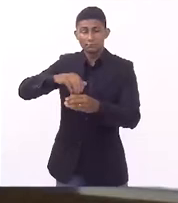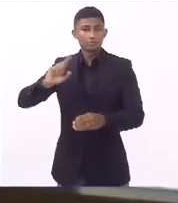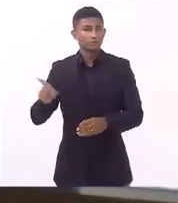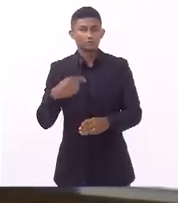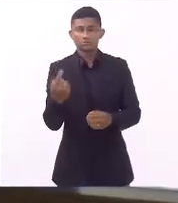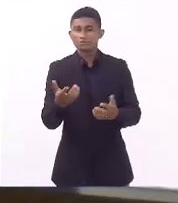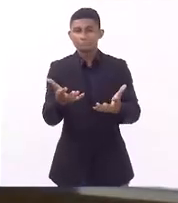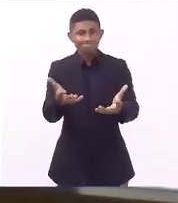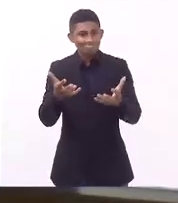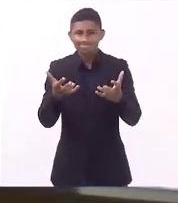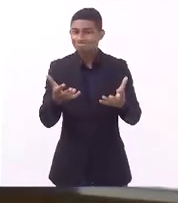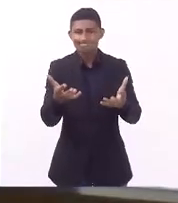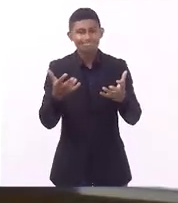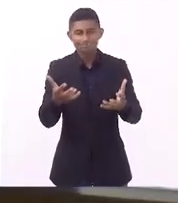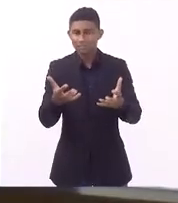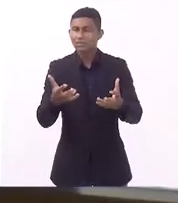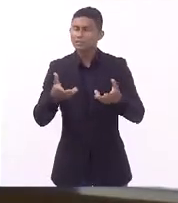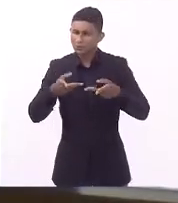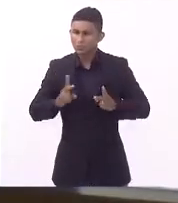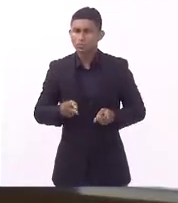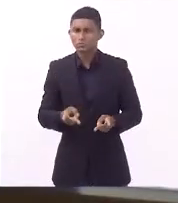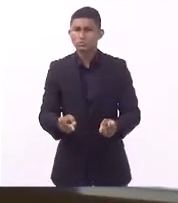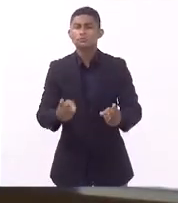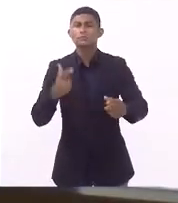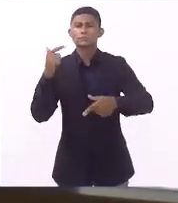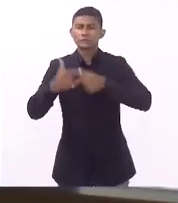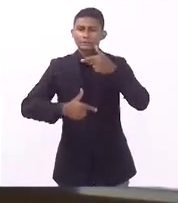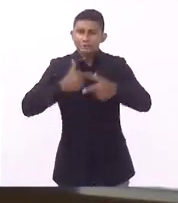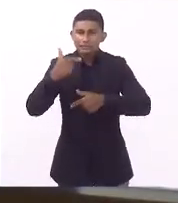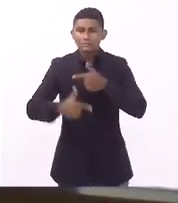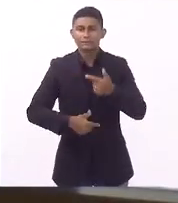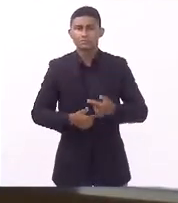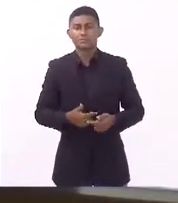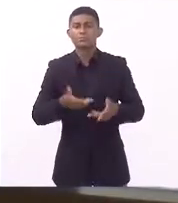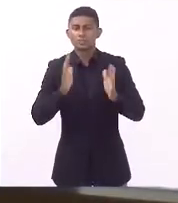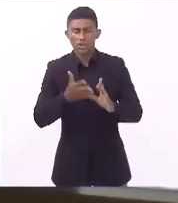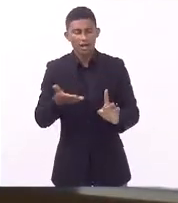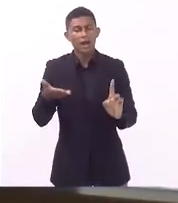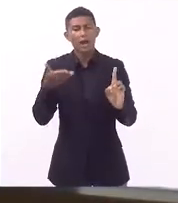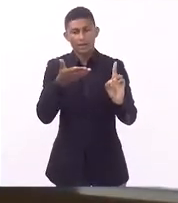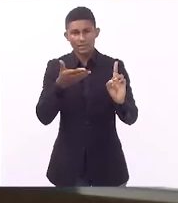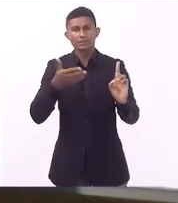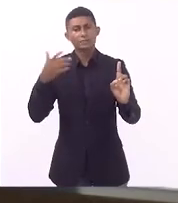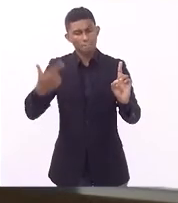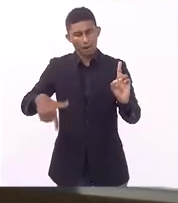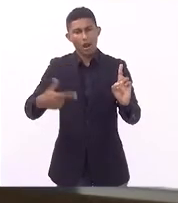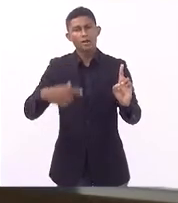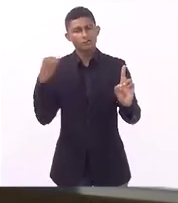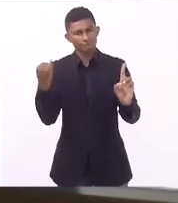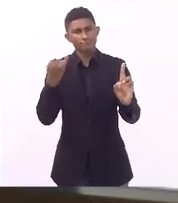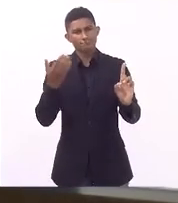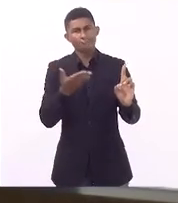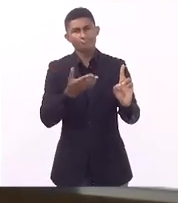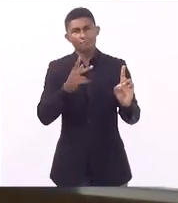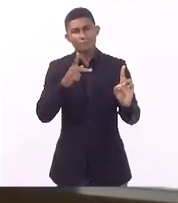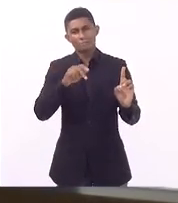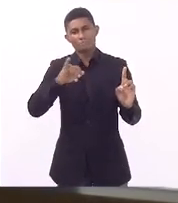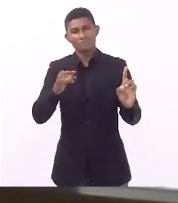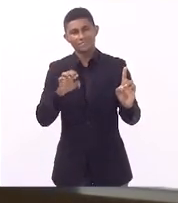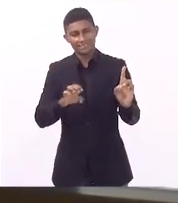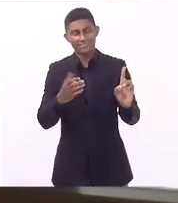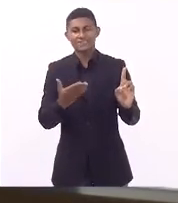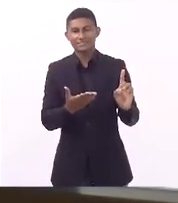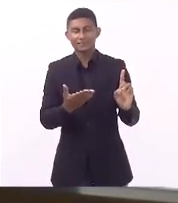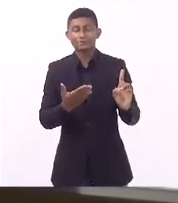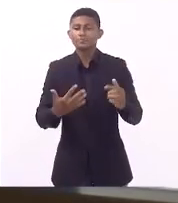continuidade a esse processo, a esse trabalho que vem sendo feito pelo Pageto. E também, ao mesmo